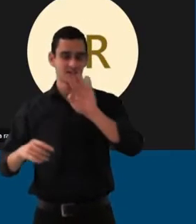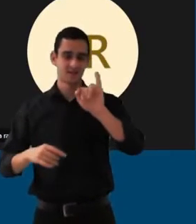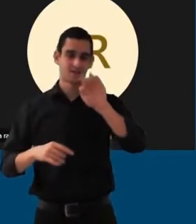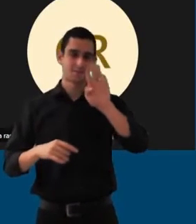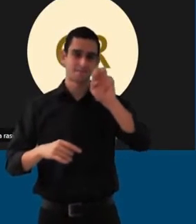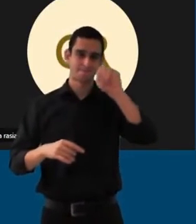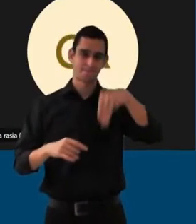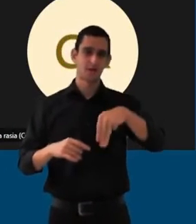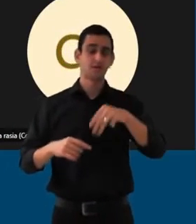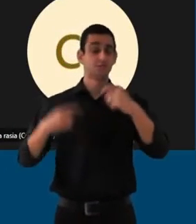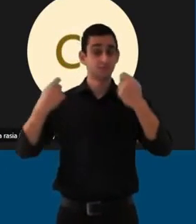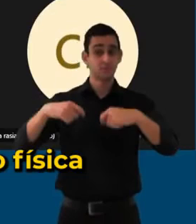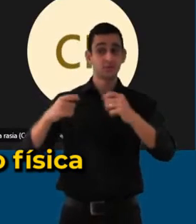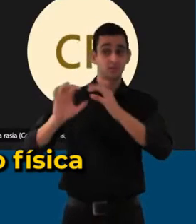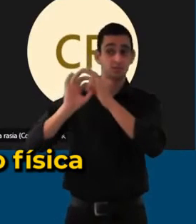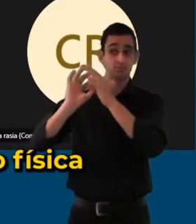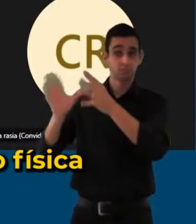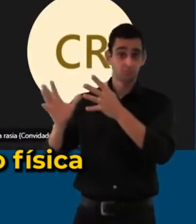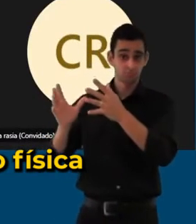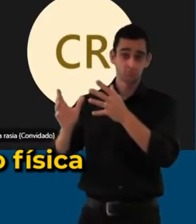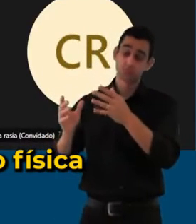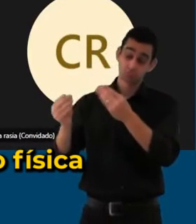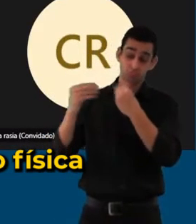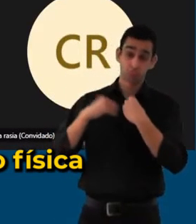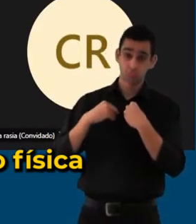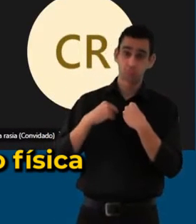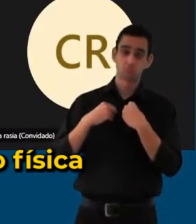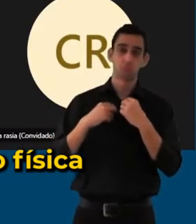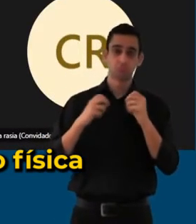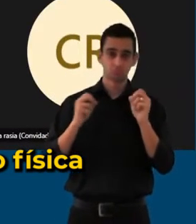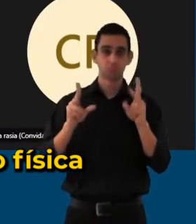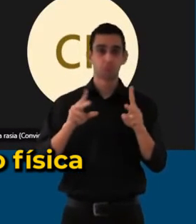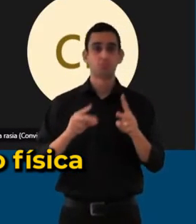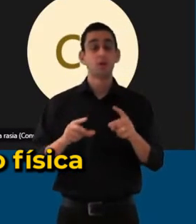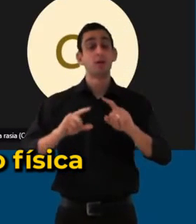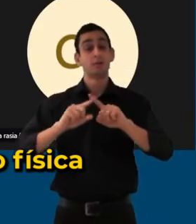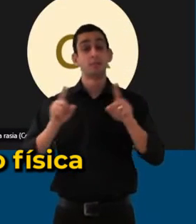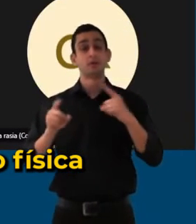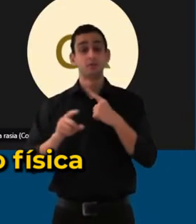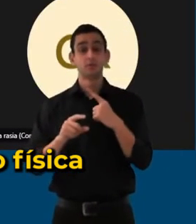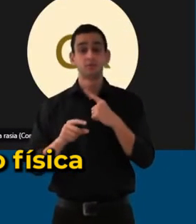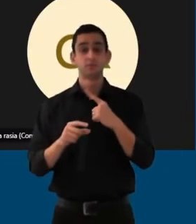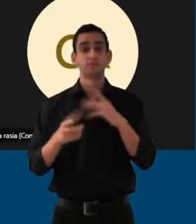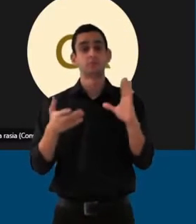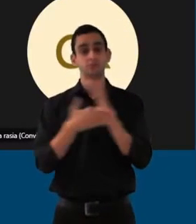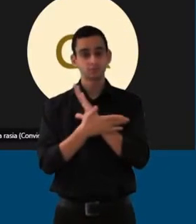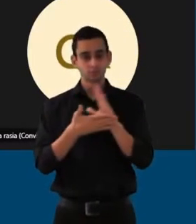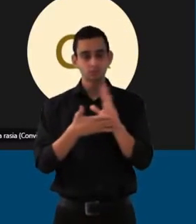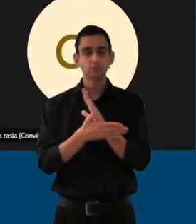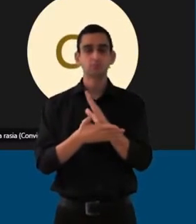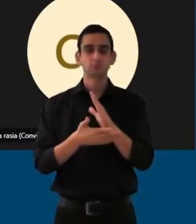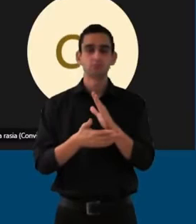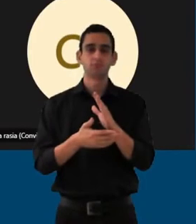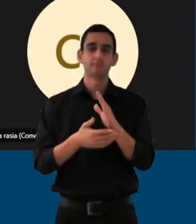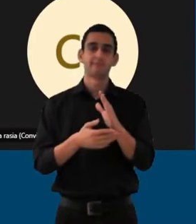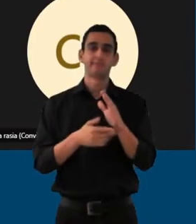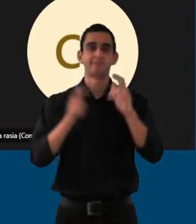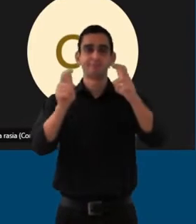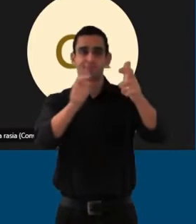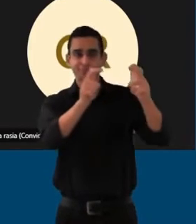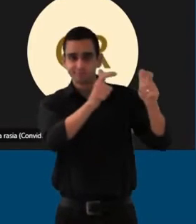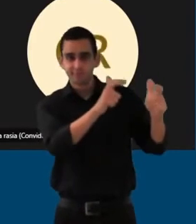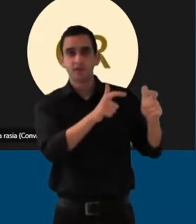tal, isso daí é uma alteração relevante, né, numa composição física do imóvel, pode impactar aí